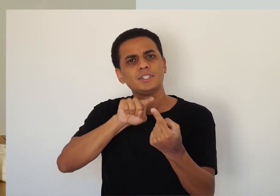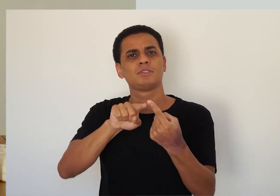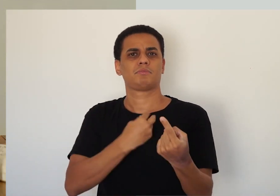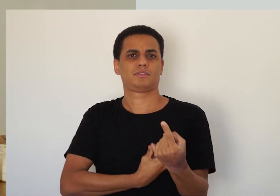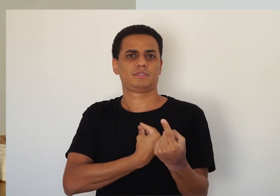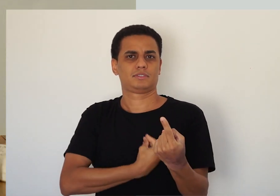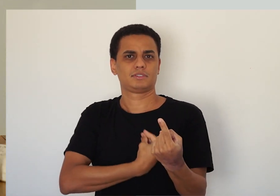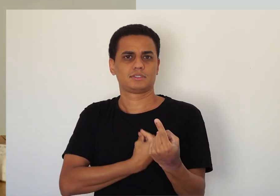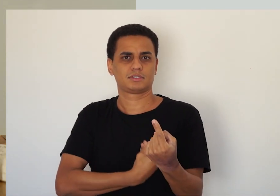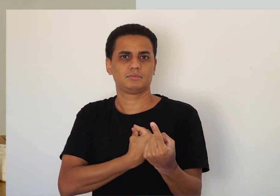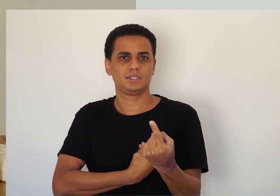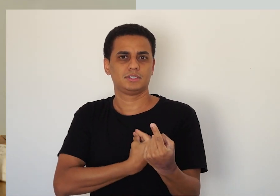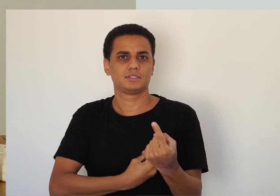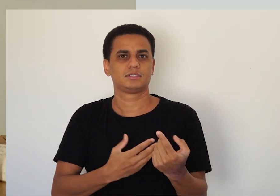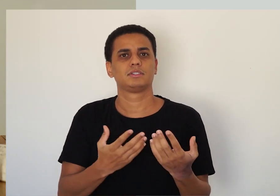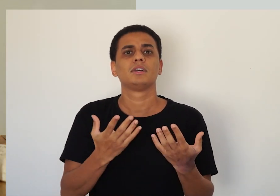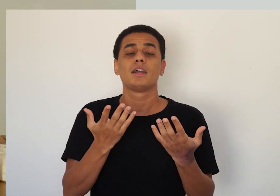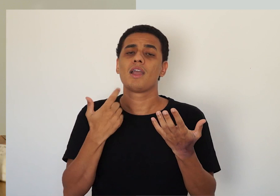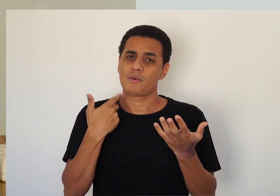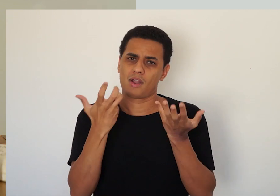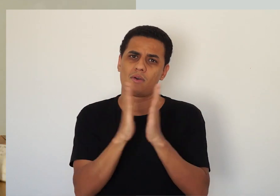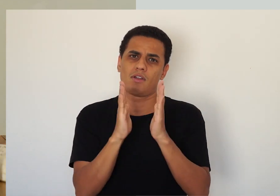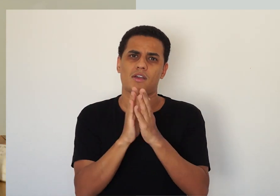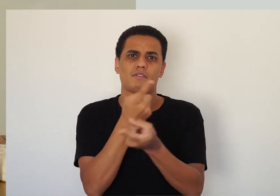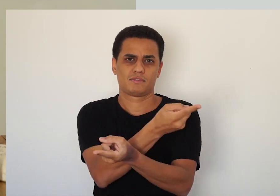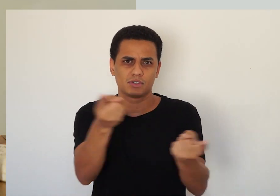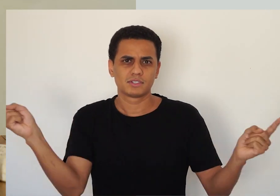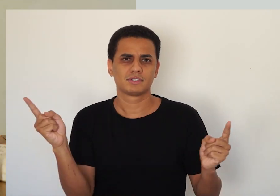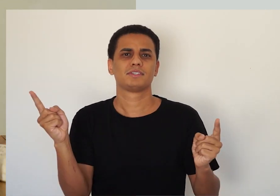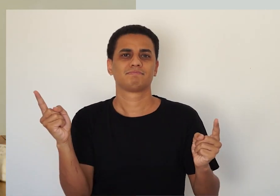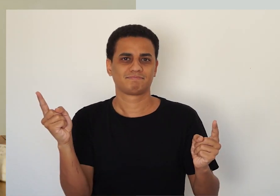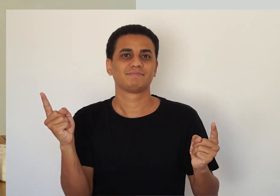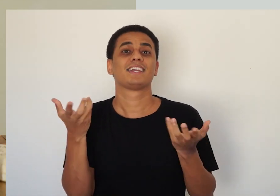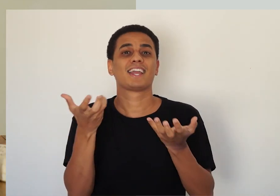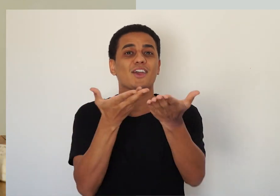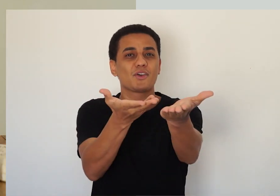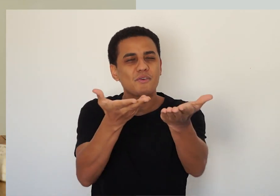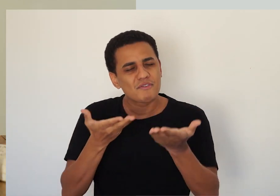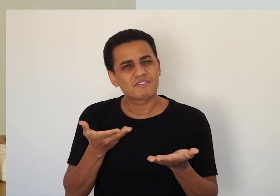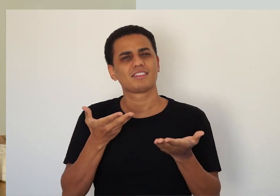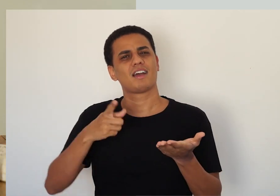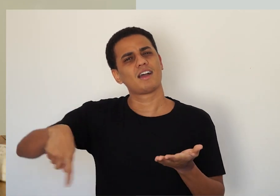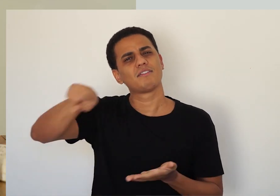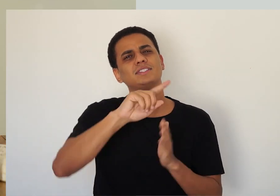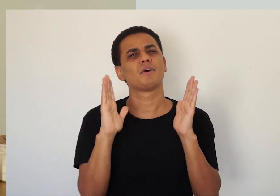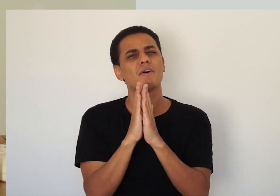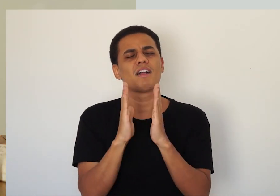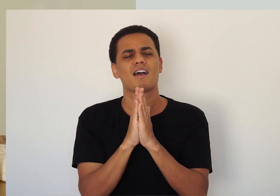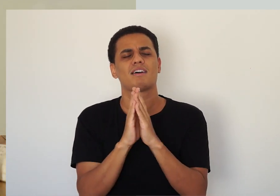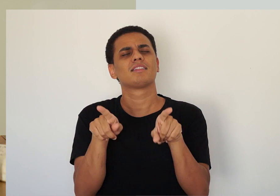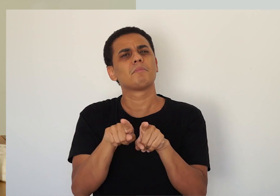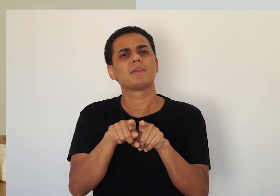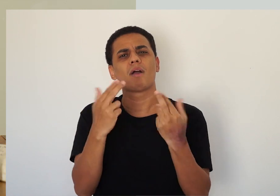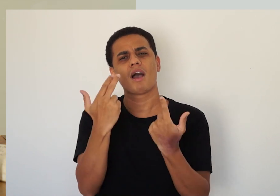sua vida e para a minha vida. Eu queria orar por você nesse momento, eu quero agradecer a Deus e eu quero te convidar então